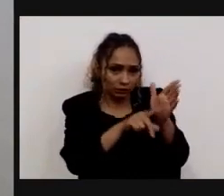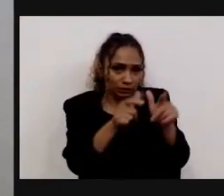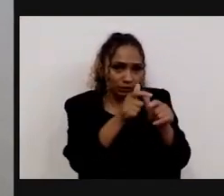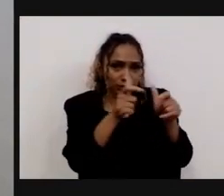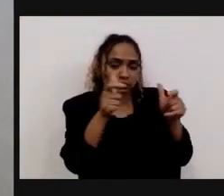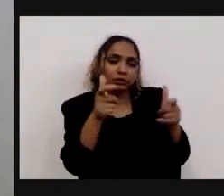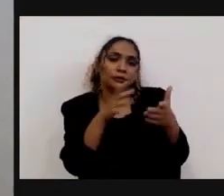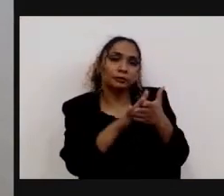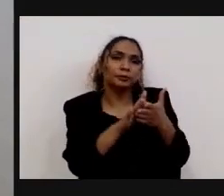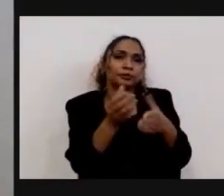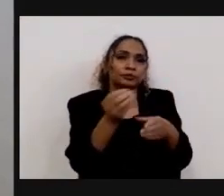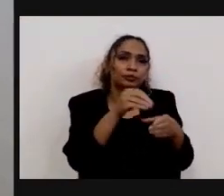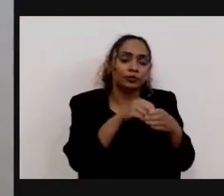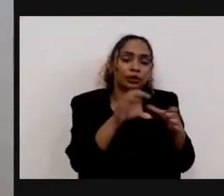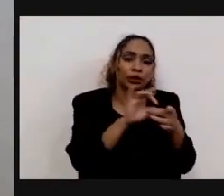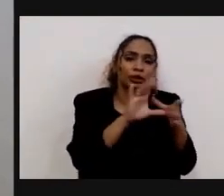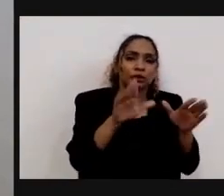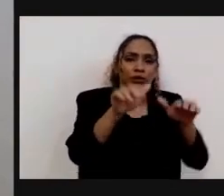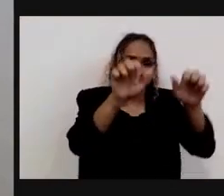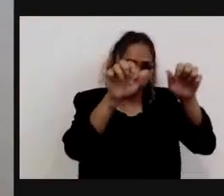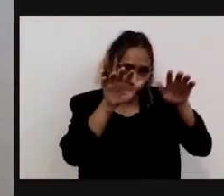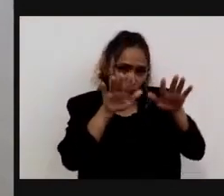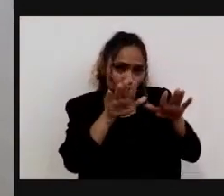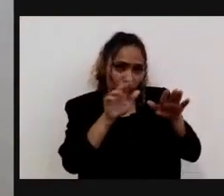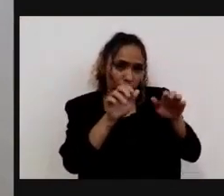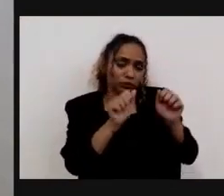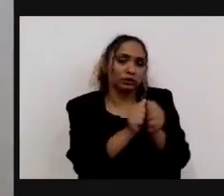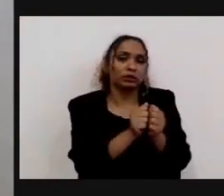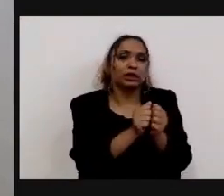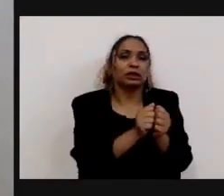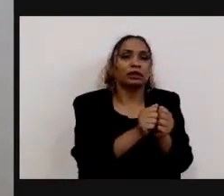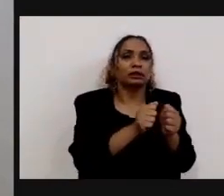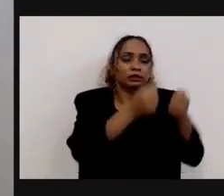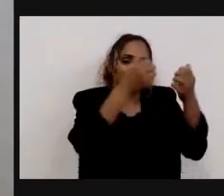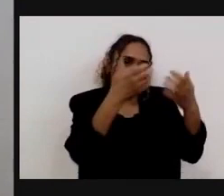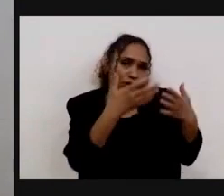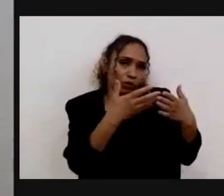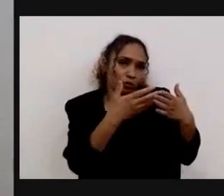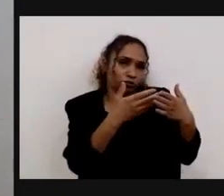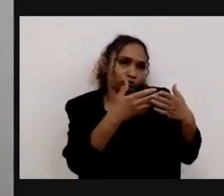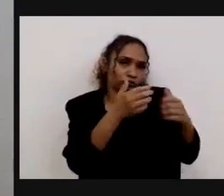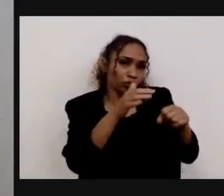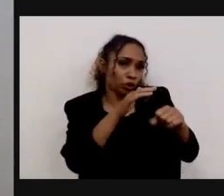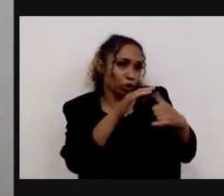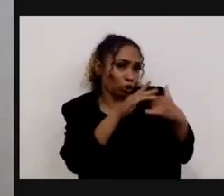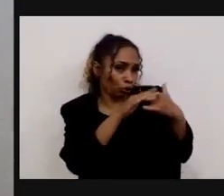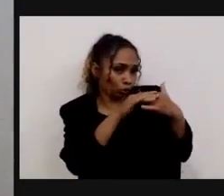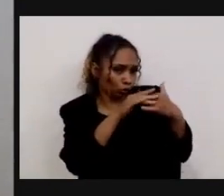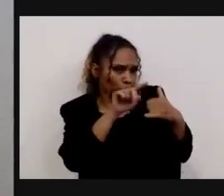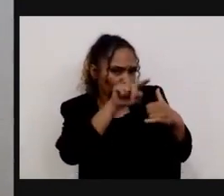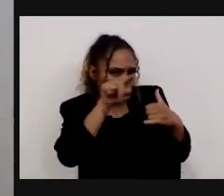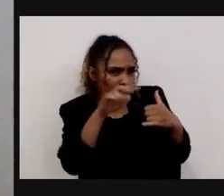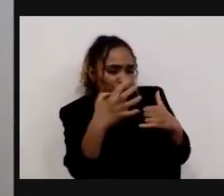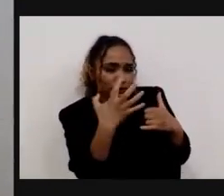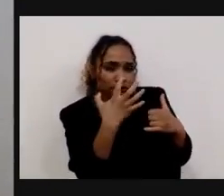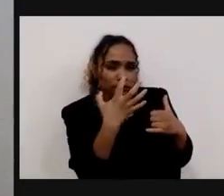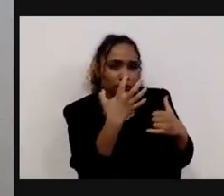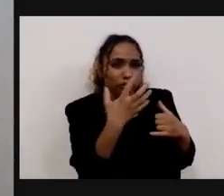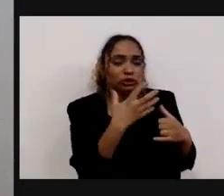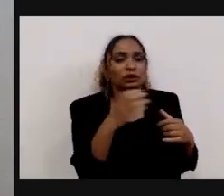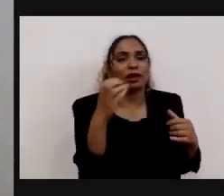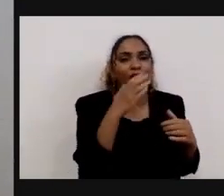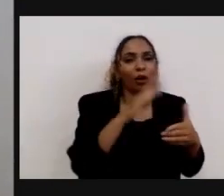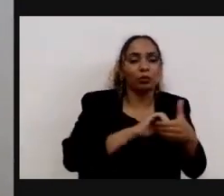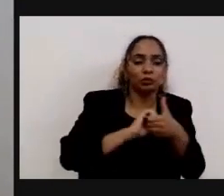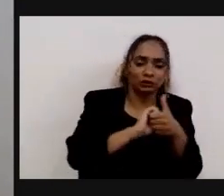extensão o link está disponível na entrada do auditório E na descrição do vídeo no YouTube você que está nos assistindo aí faço também aqui